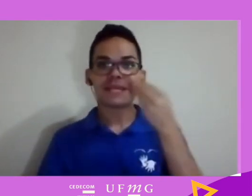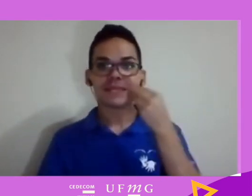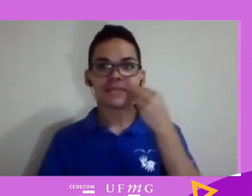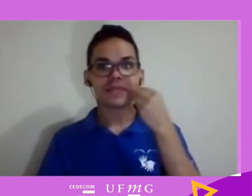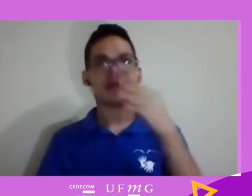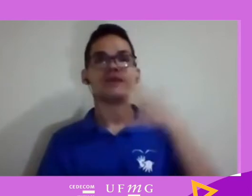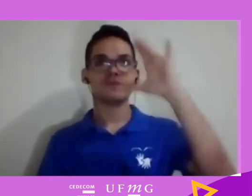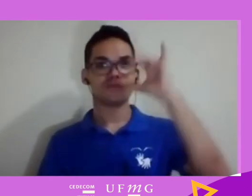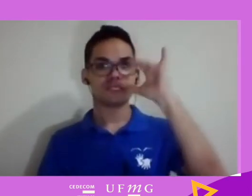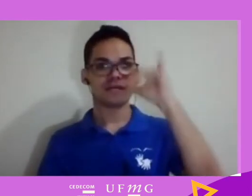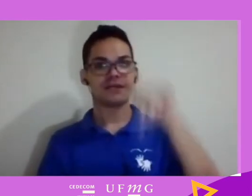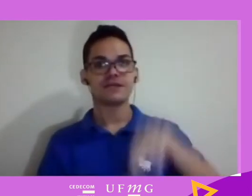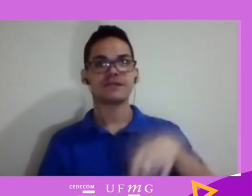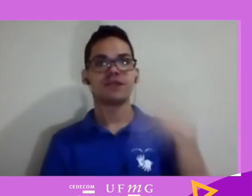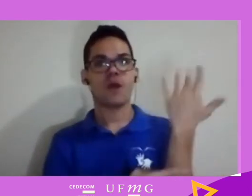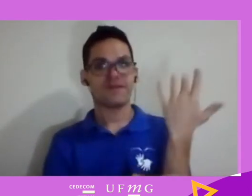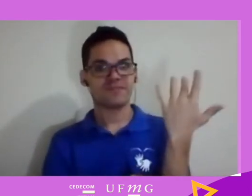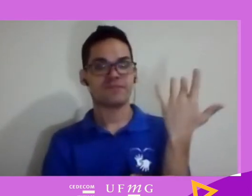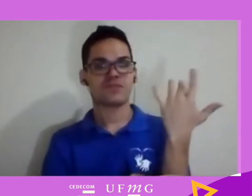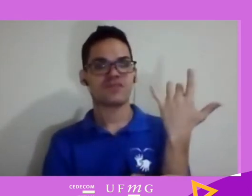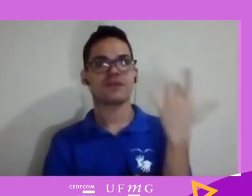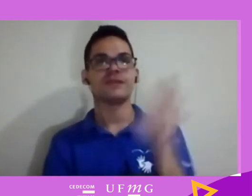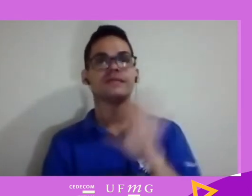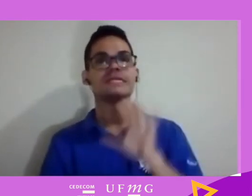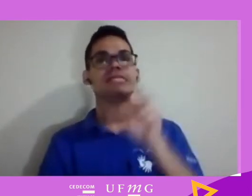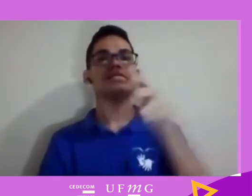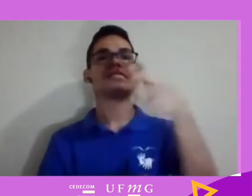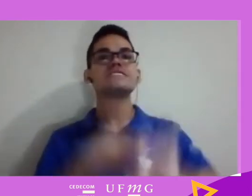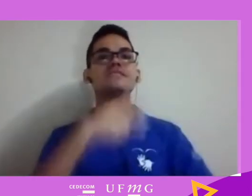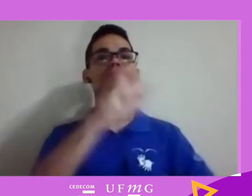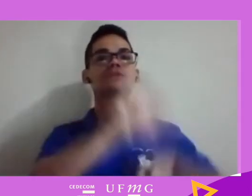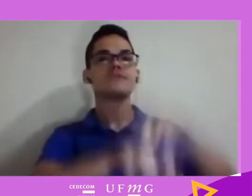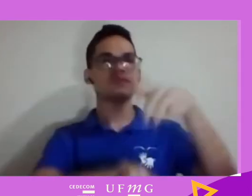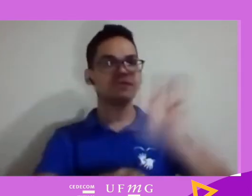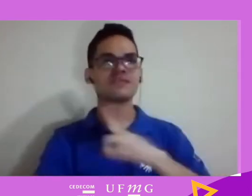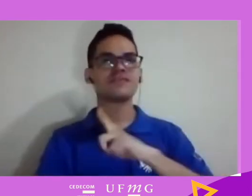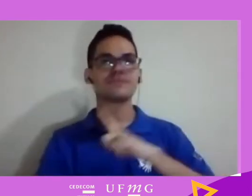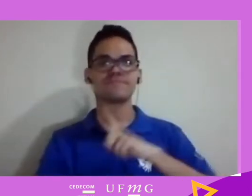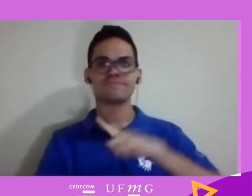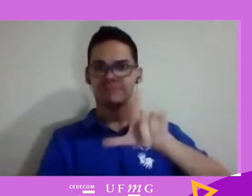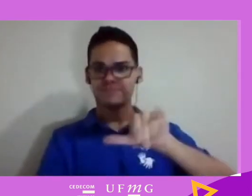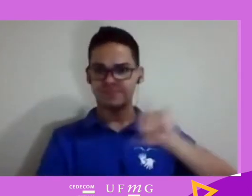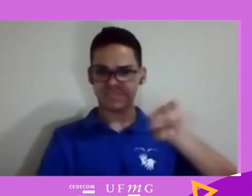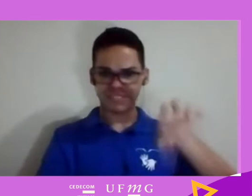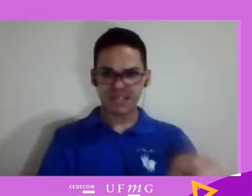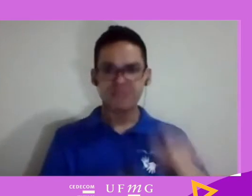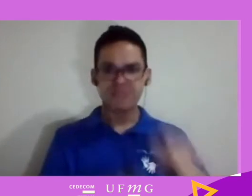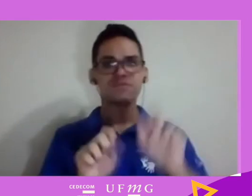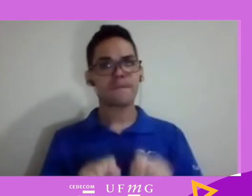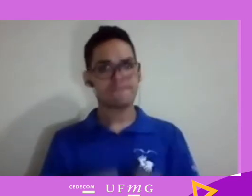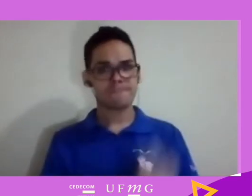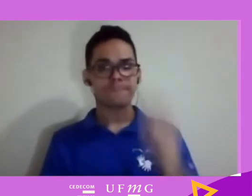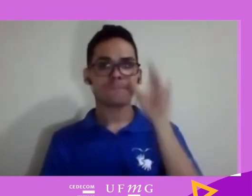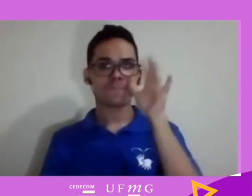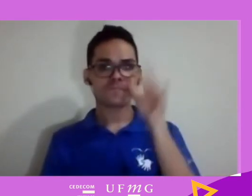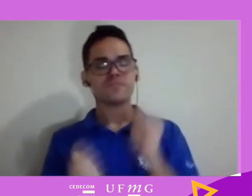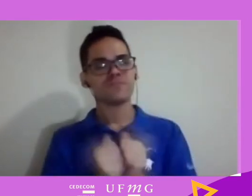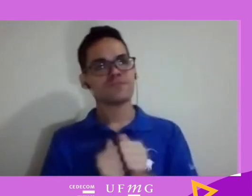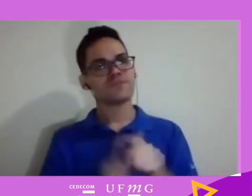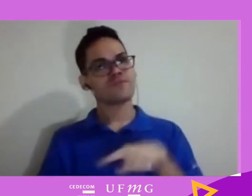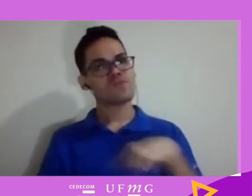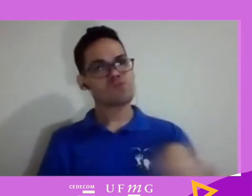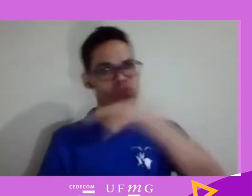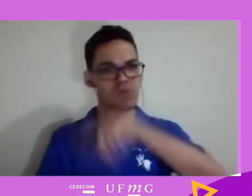universidade. Então, quinzenalmente, a gente vai fazer essas lives, então só nos acompanharem por aqui que a gente vai sempre divulgar sobre